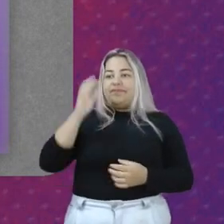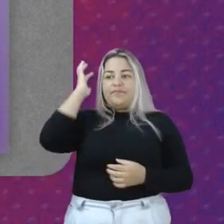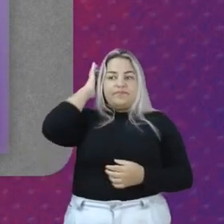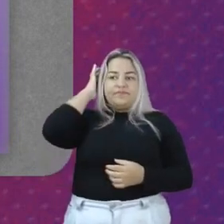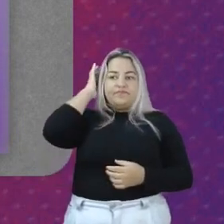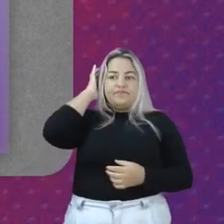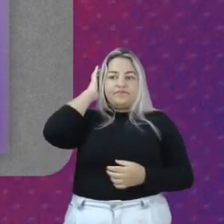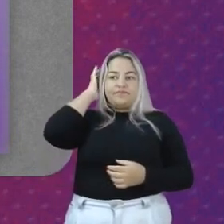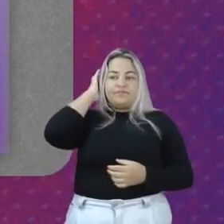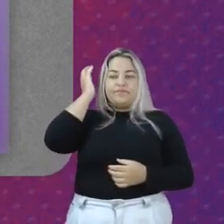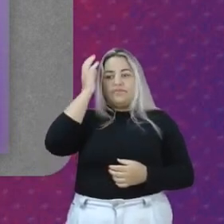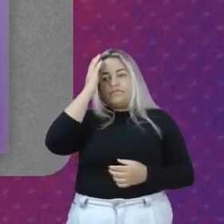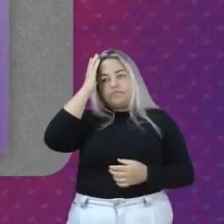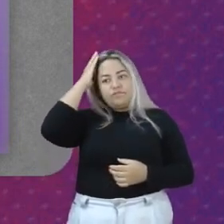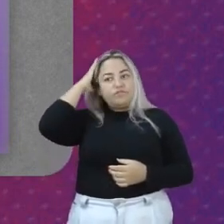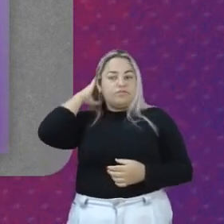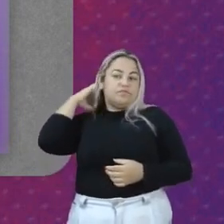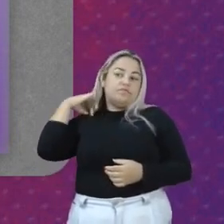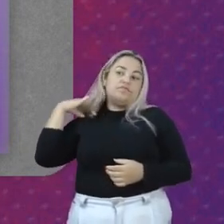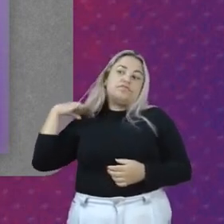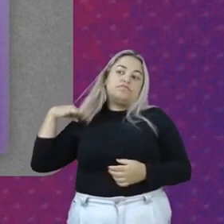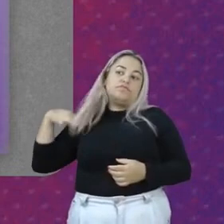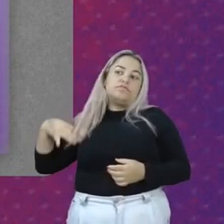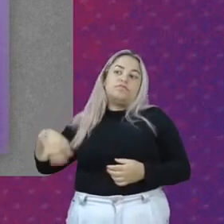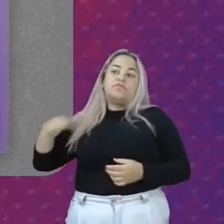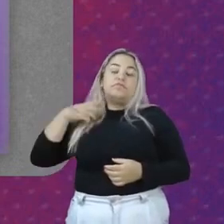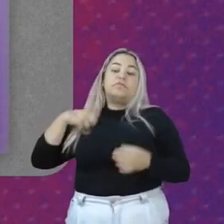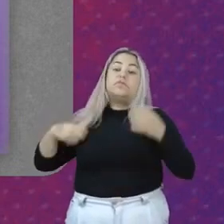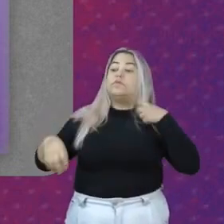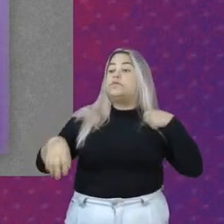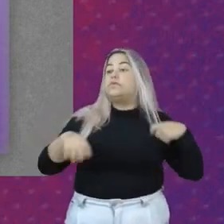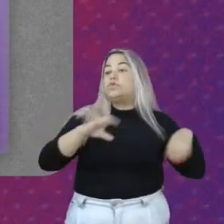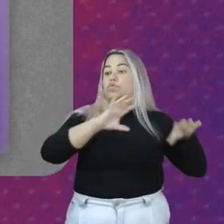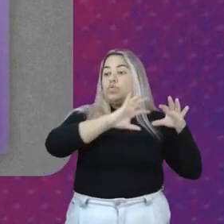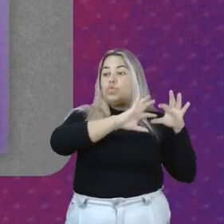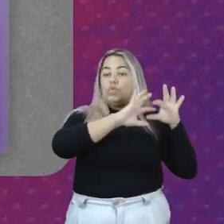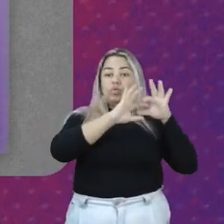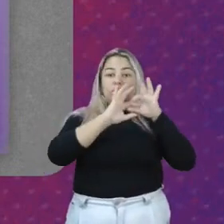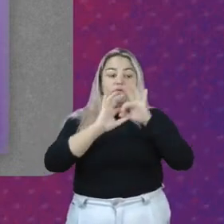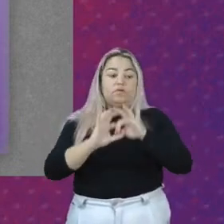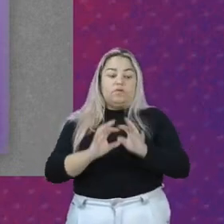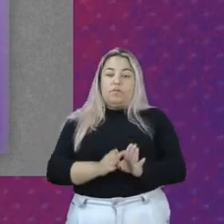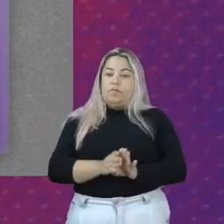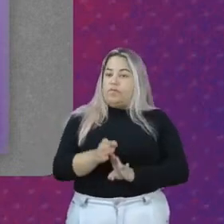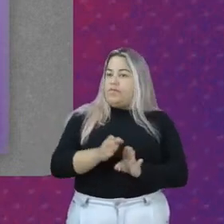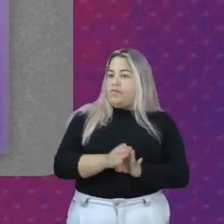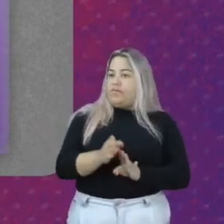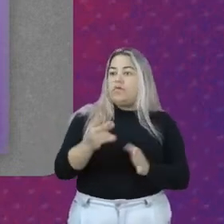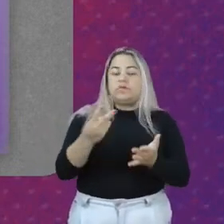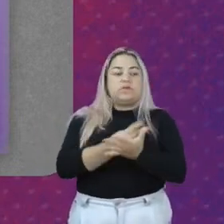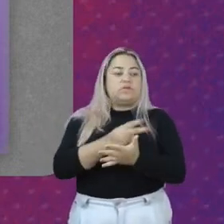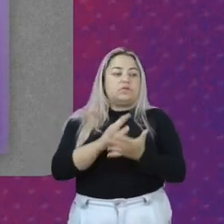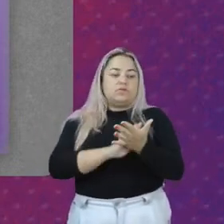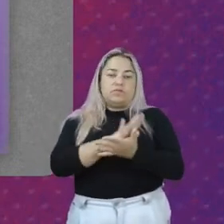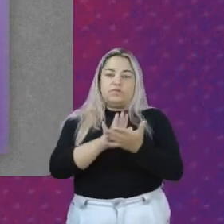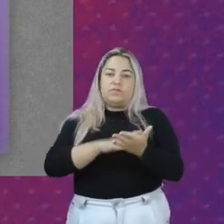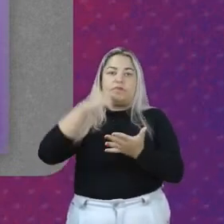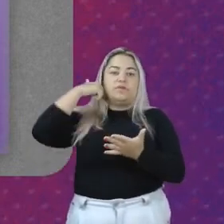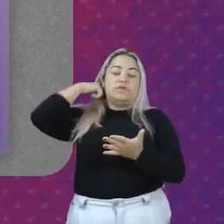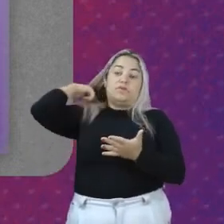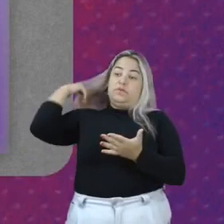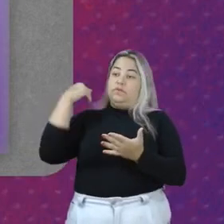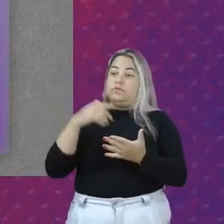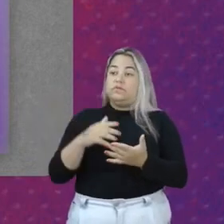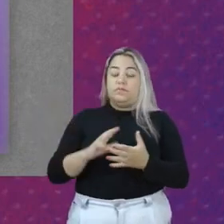E aí, nesse contexto, né, essa orientação, ela não vem do nada, ela vem desde que a gente está